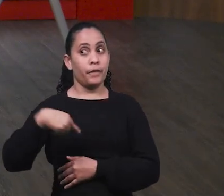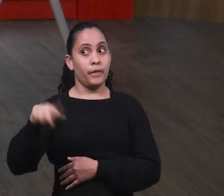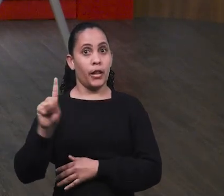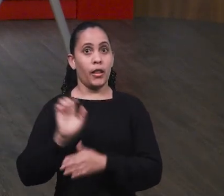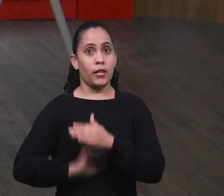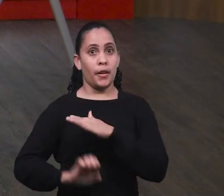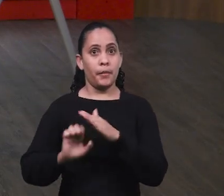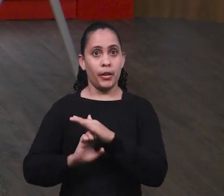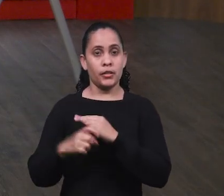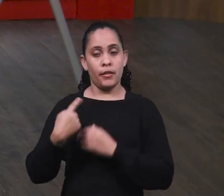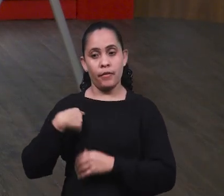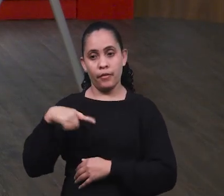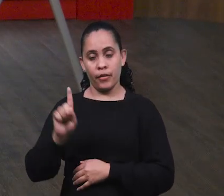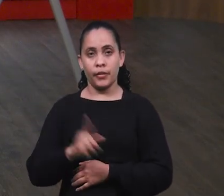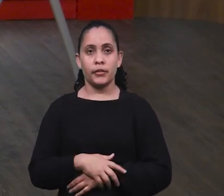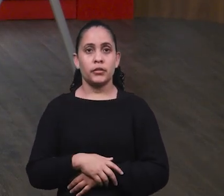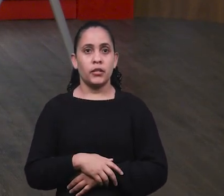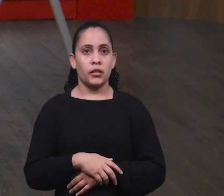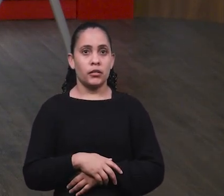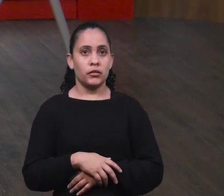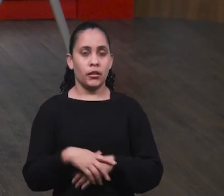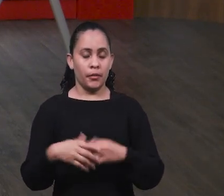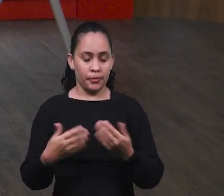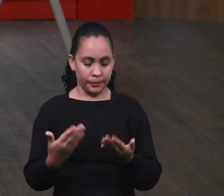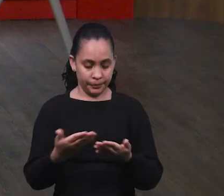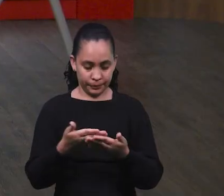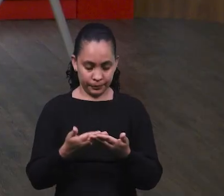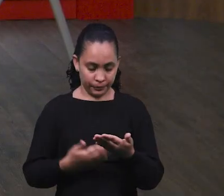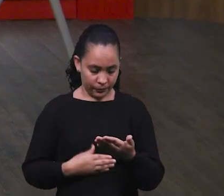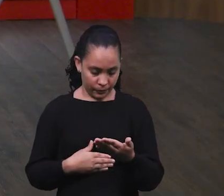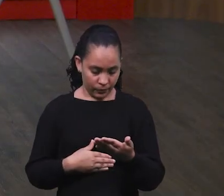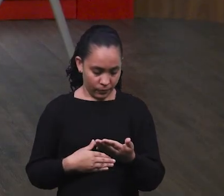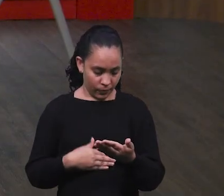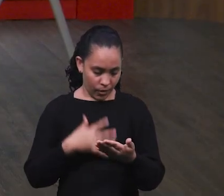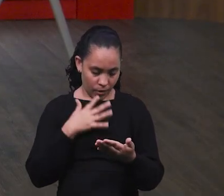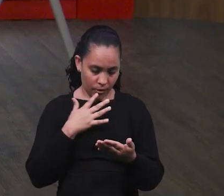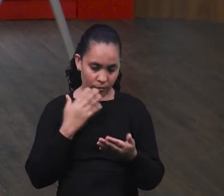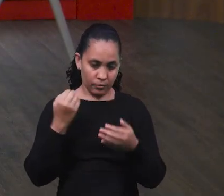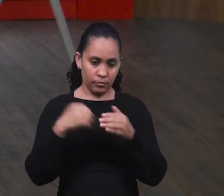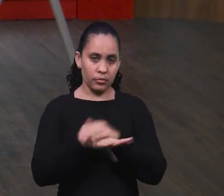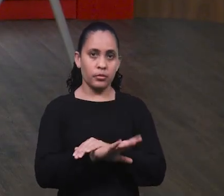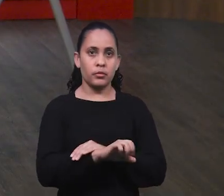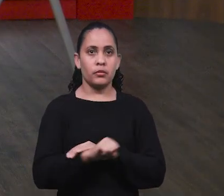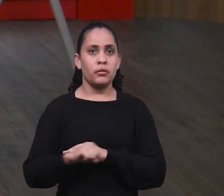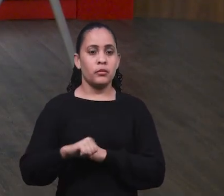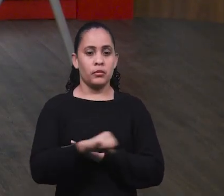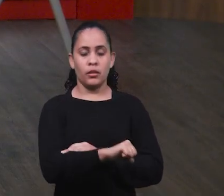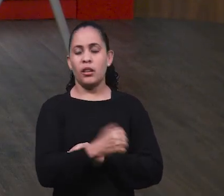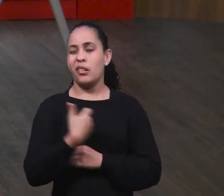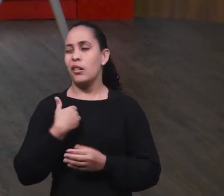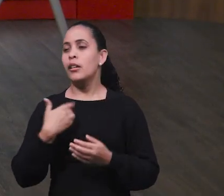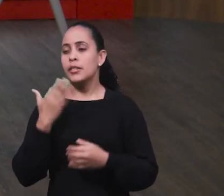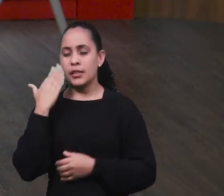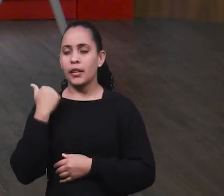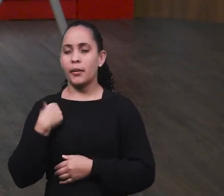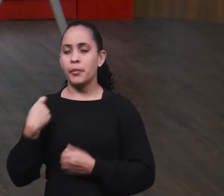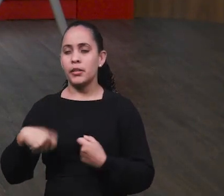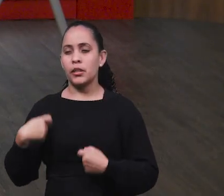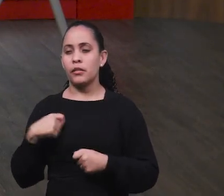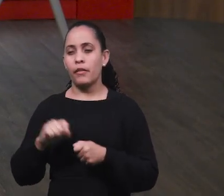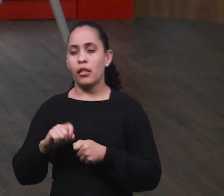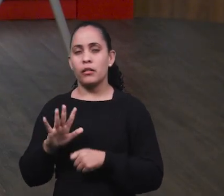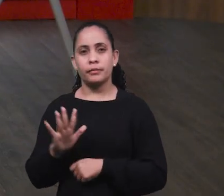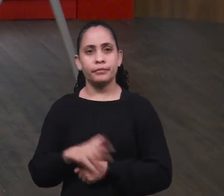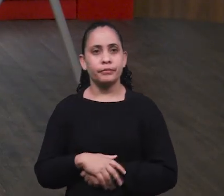e faz um plano de negócio. Ela olha, mal lê o plano de negócio e ela engaveta aquilo e fala assim, eu já sei tudo que eu preciso fazer e agora eu vou